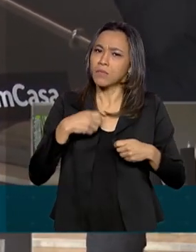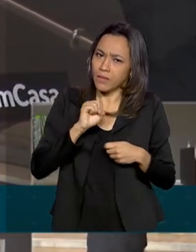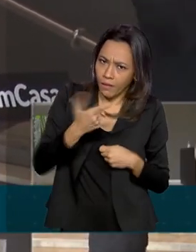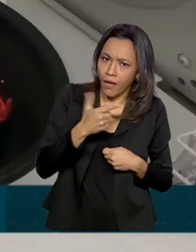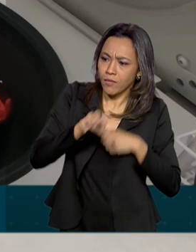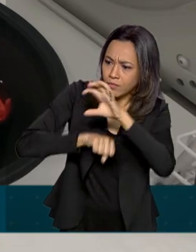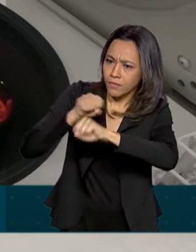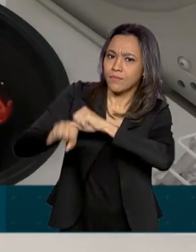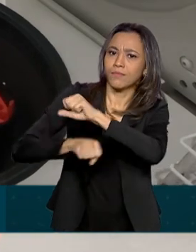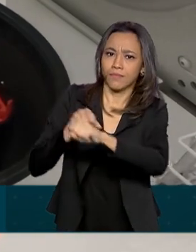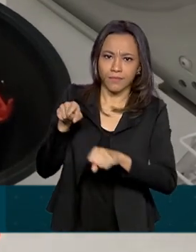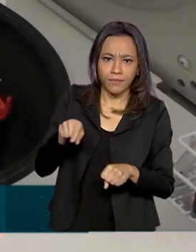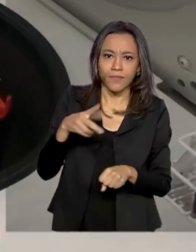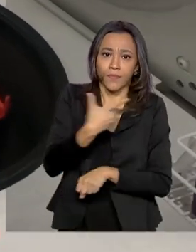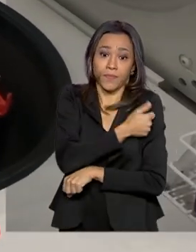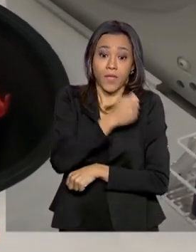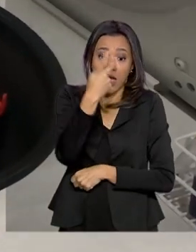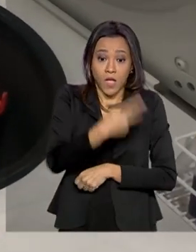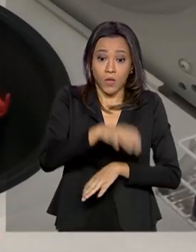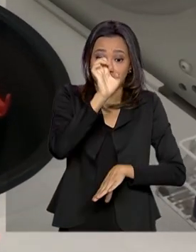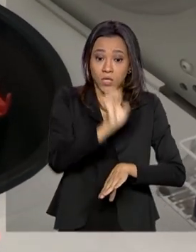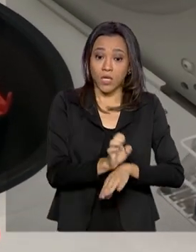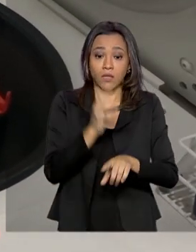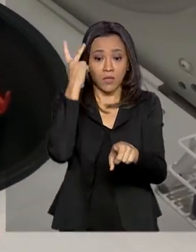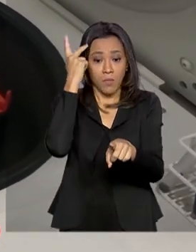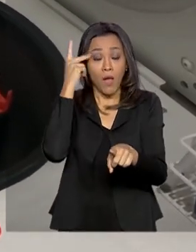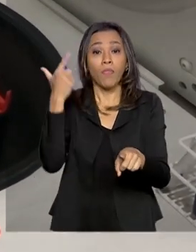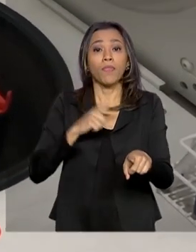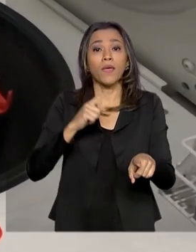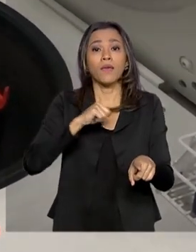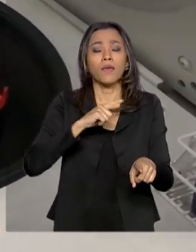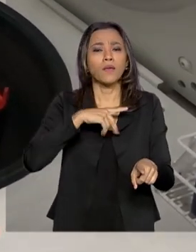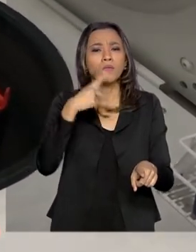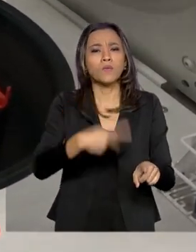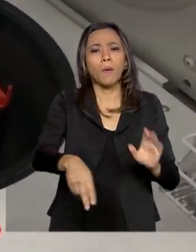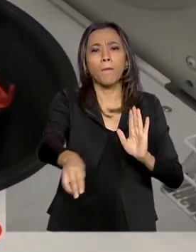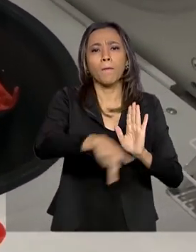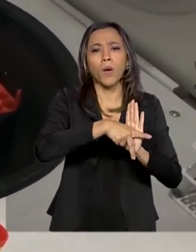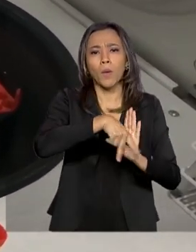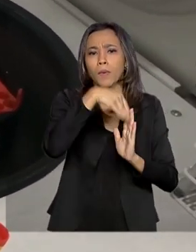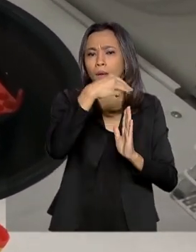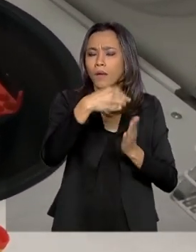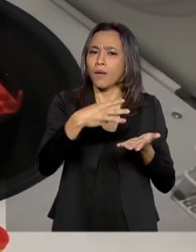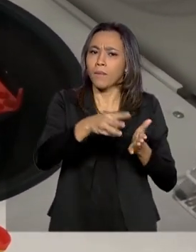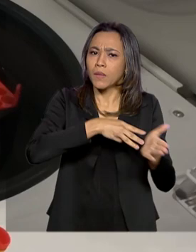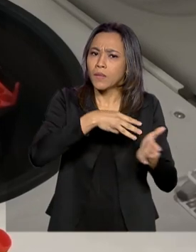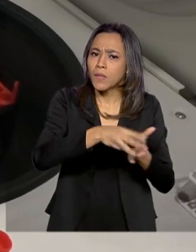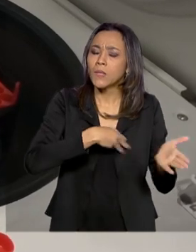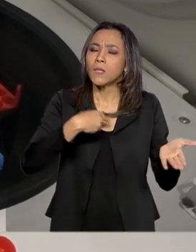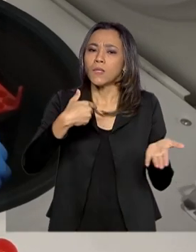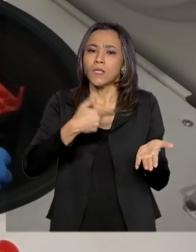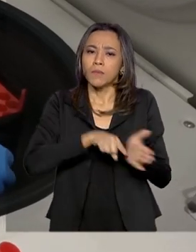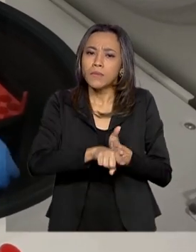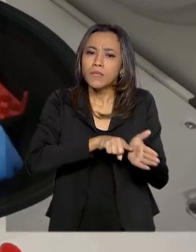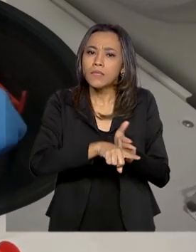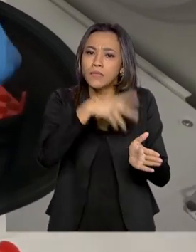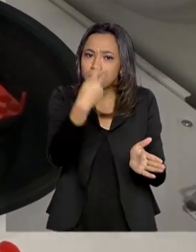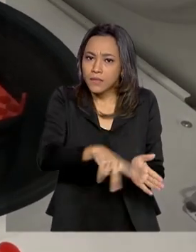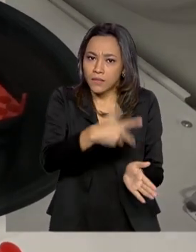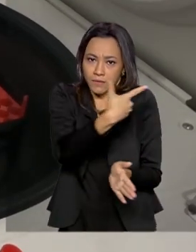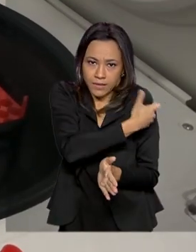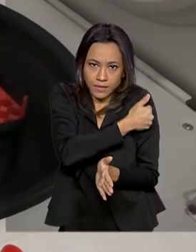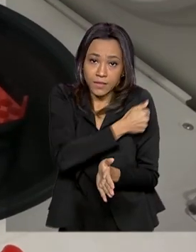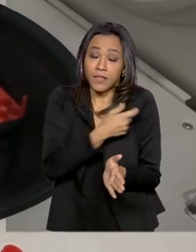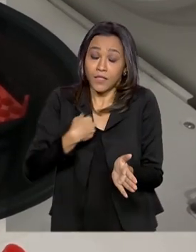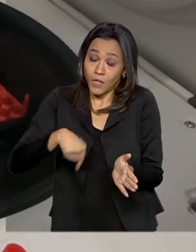sem dúvida nenhuma. O Estado de São Paulo tem o seu programa próprio de desenvolvimento de uma vacina e nós estamos muito otimistas em que